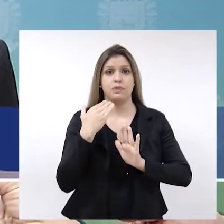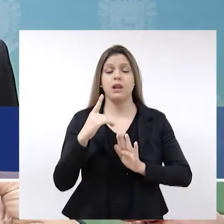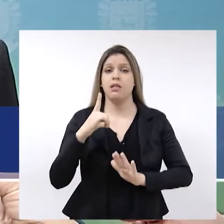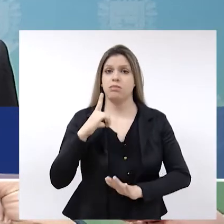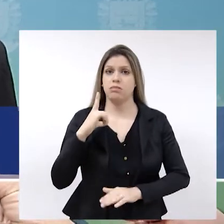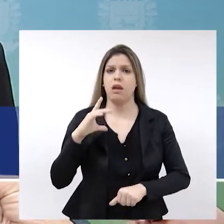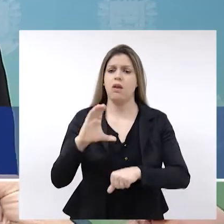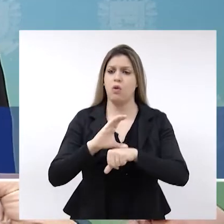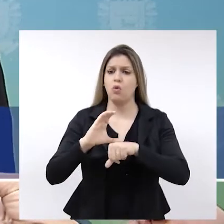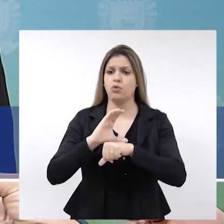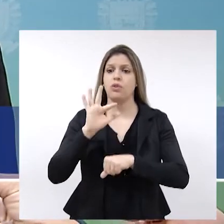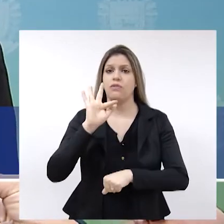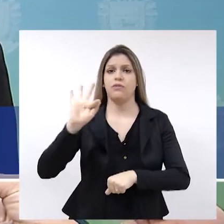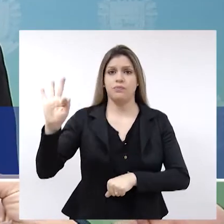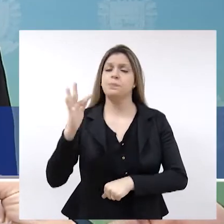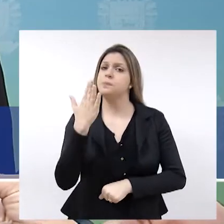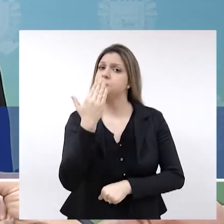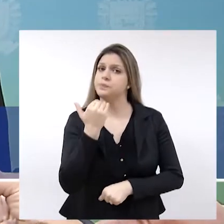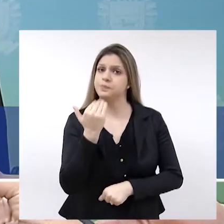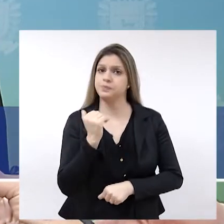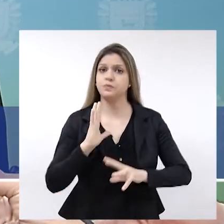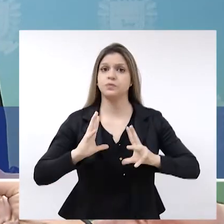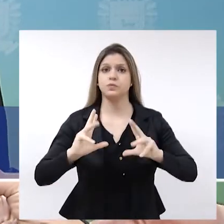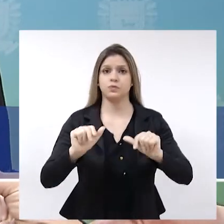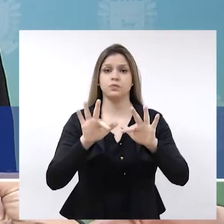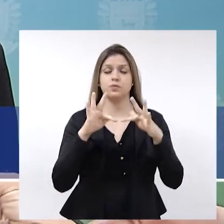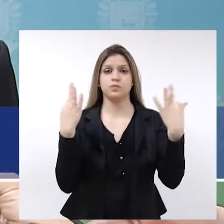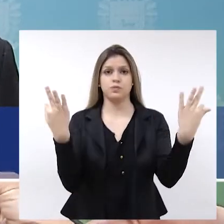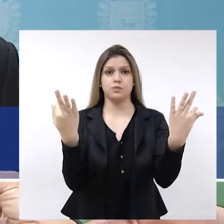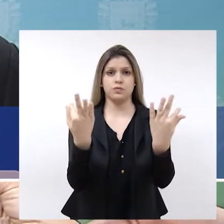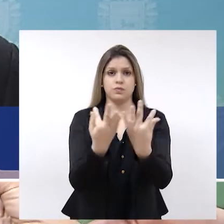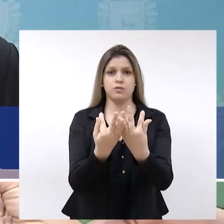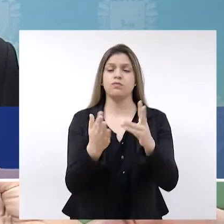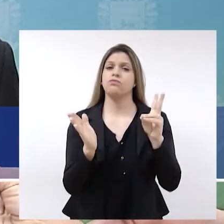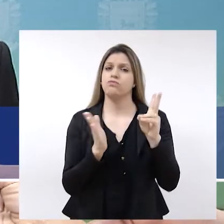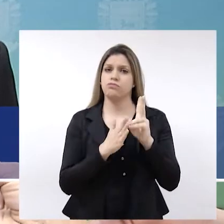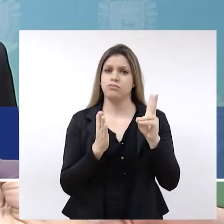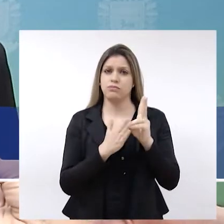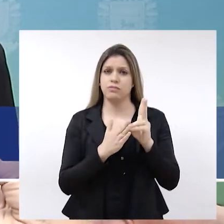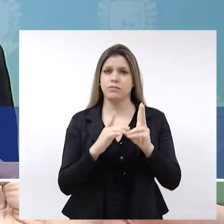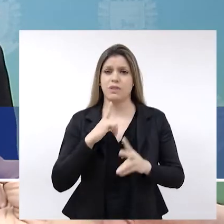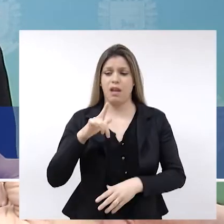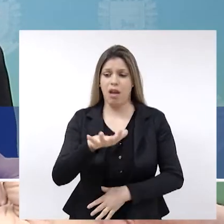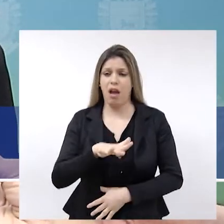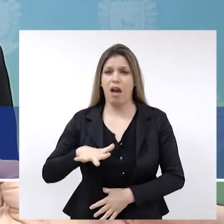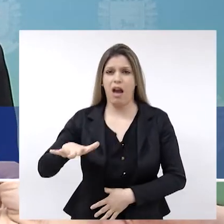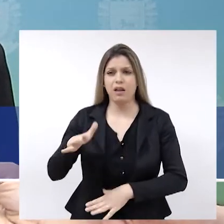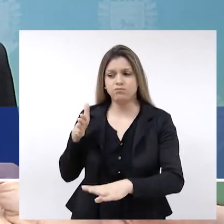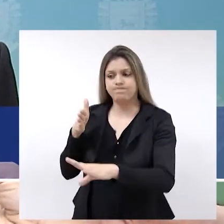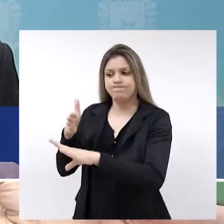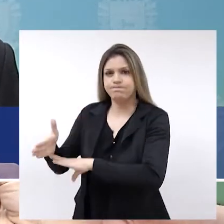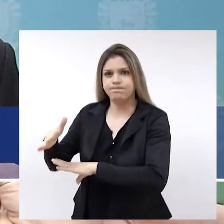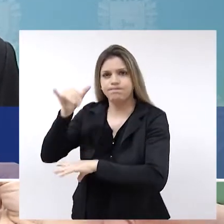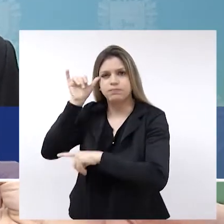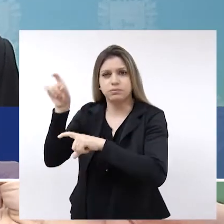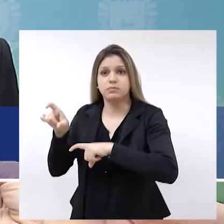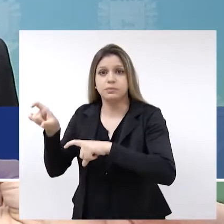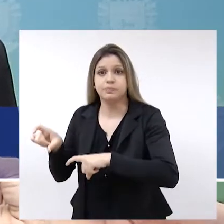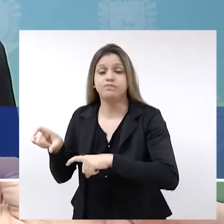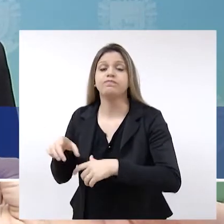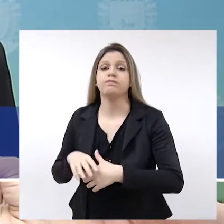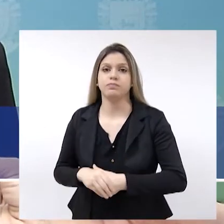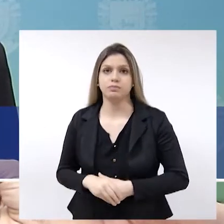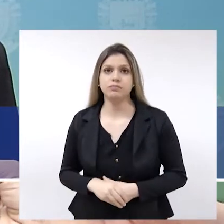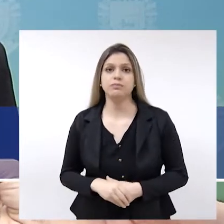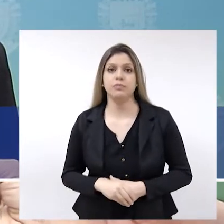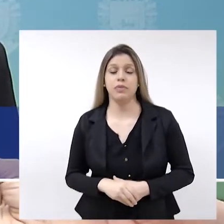pela Constituição, da alimentação a essas famílias indígenas que se encontram em áreas ocupadas.